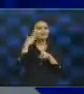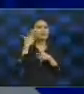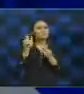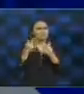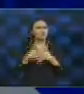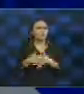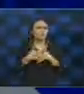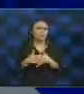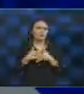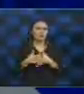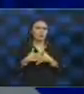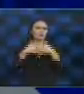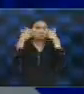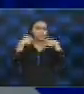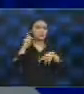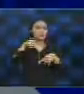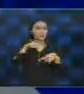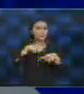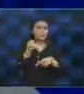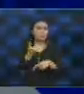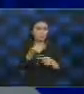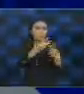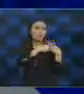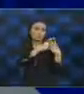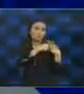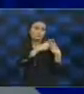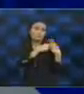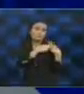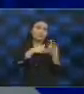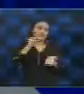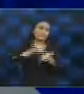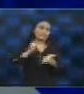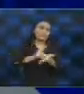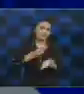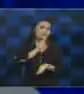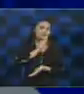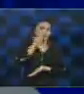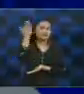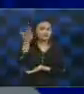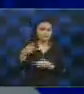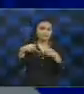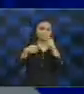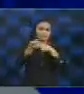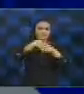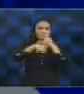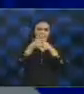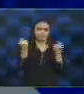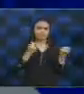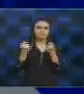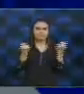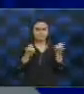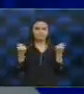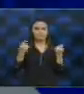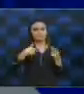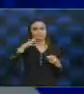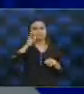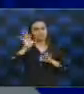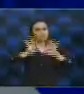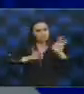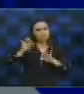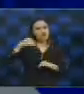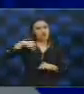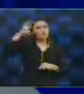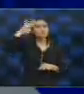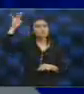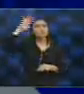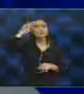complicada. Revela pouca responsabilidade e muita falta de conhecimento de finanças públicas. Eu governo com os pés na realidade. Eu sonho, mas